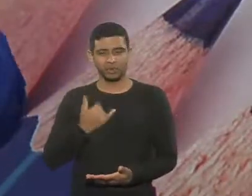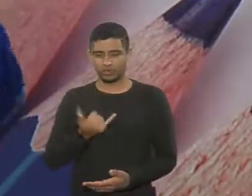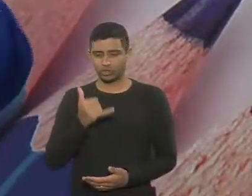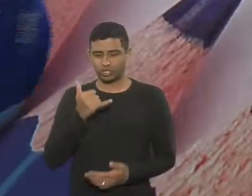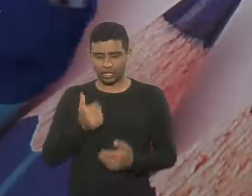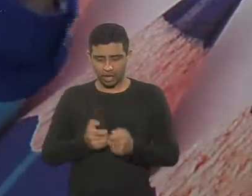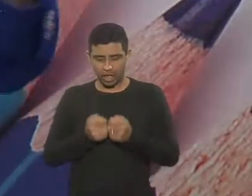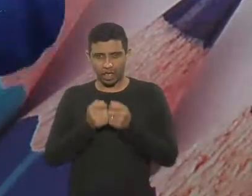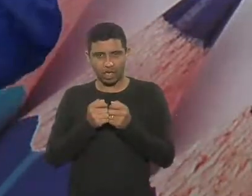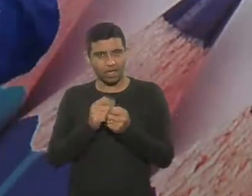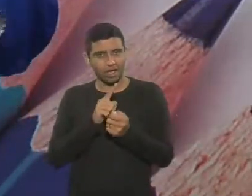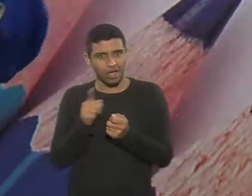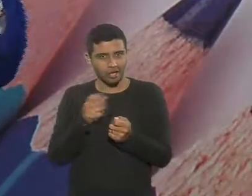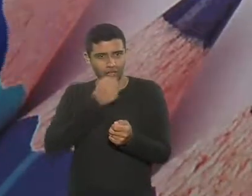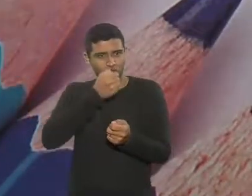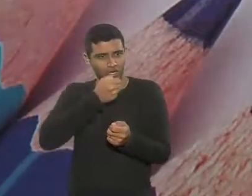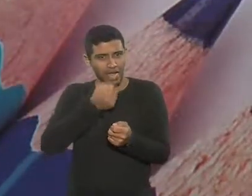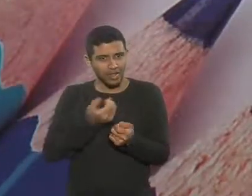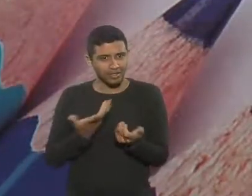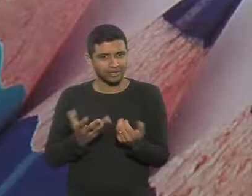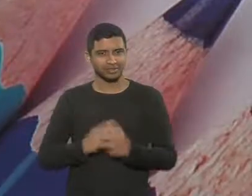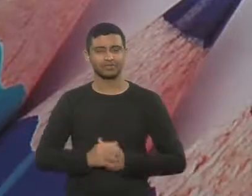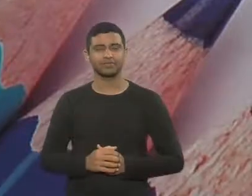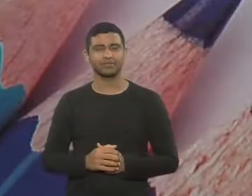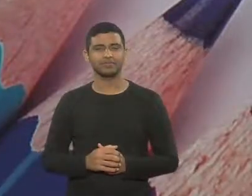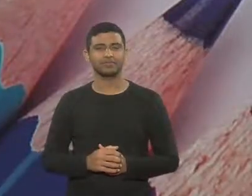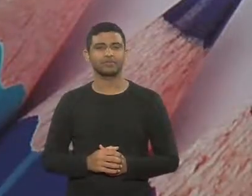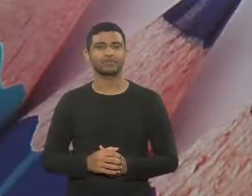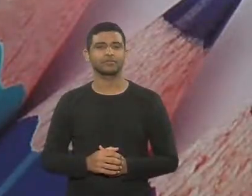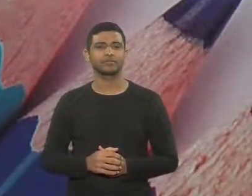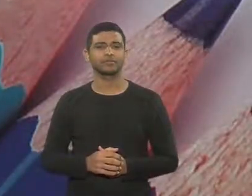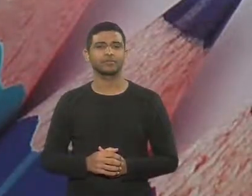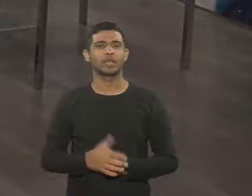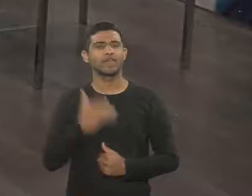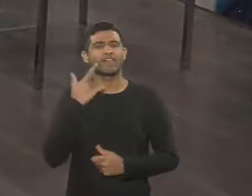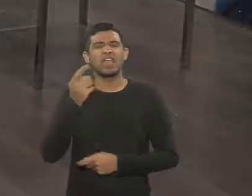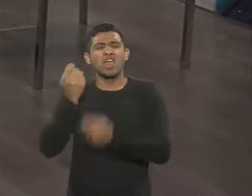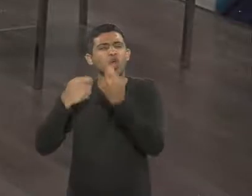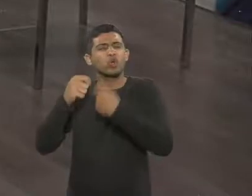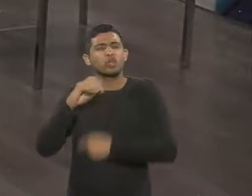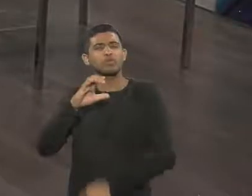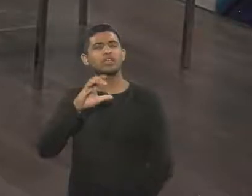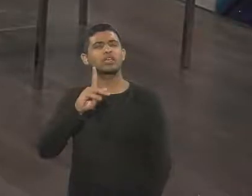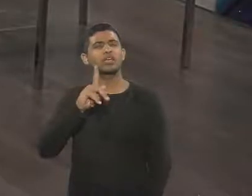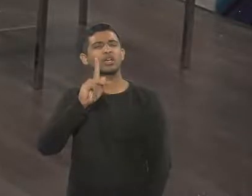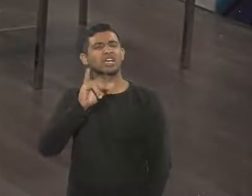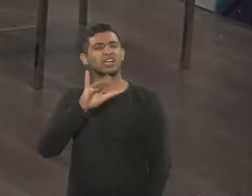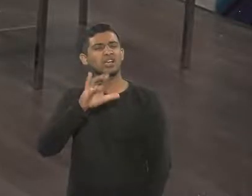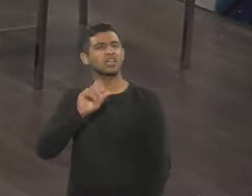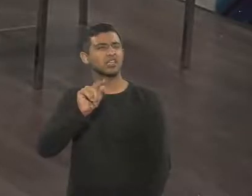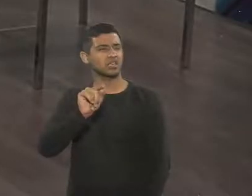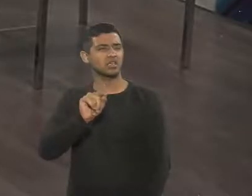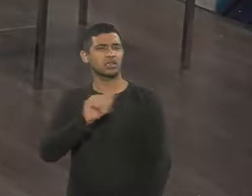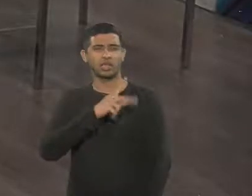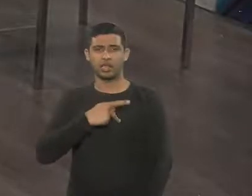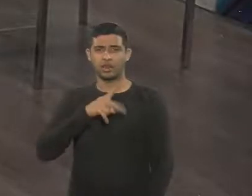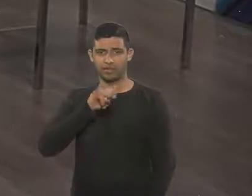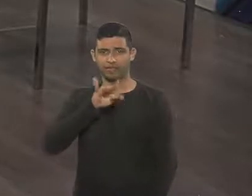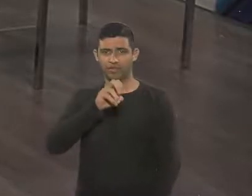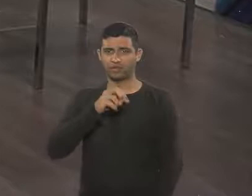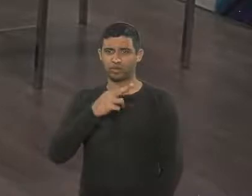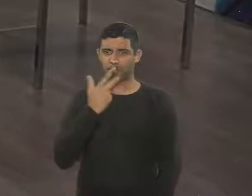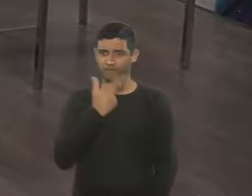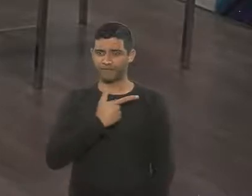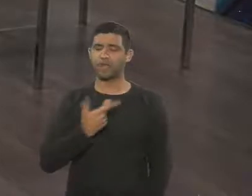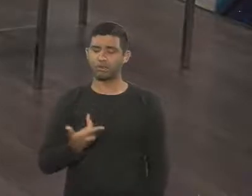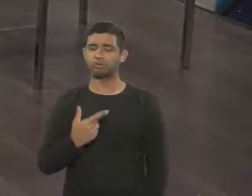mão é jornalista, tá com a notícia. O que é economia do clique? Queria que economia do clique é um pouco isso que o Vitor falou. Ele fez uma